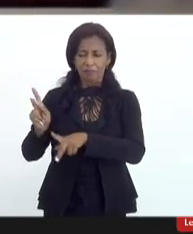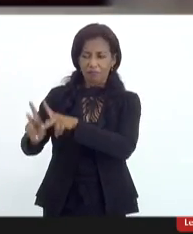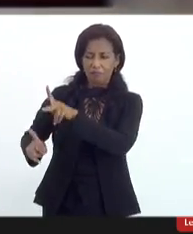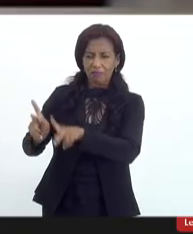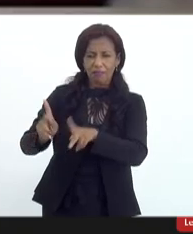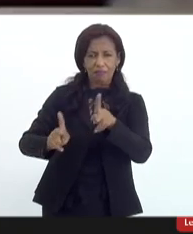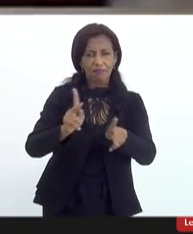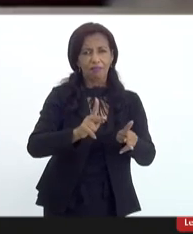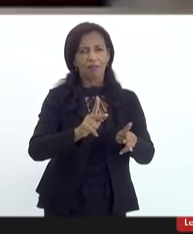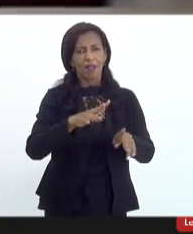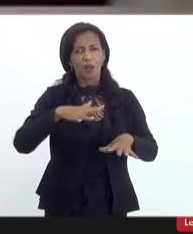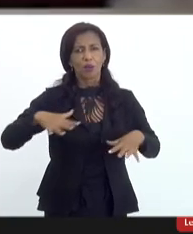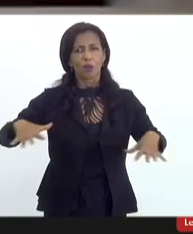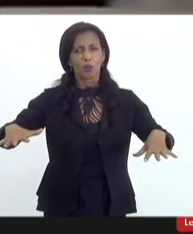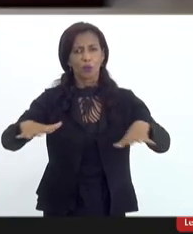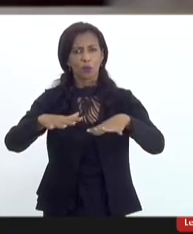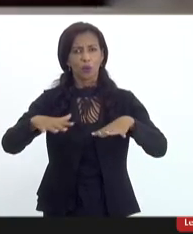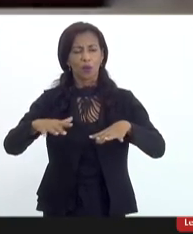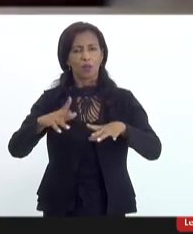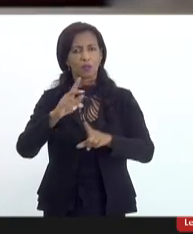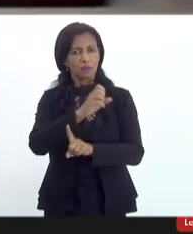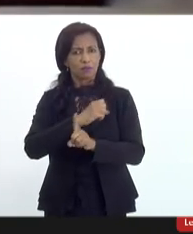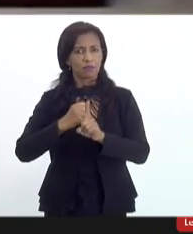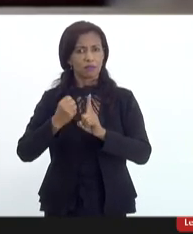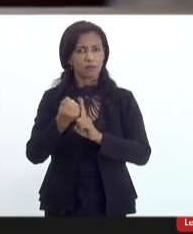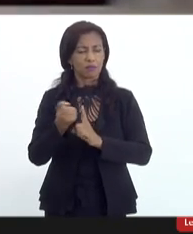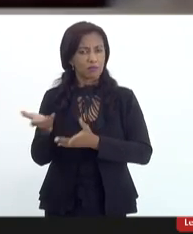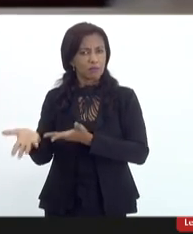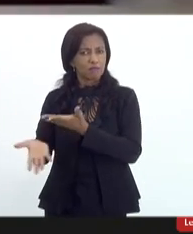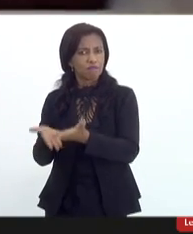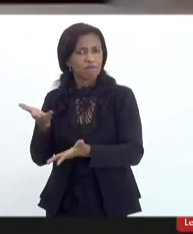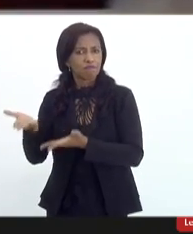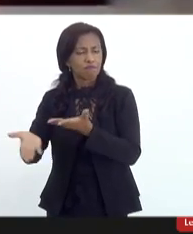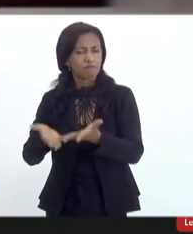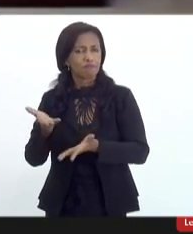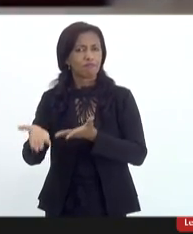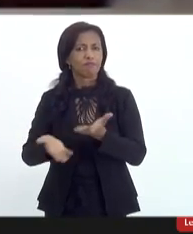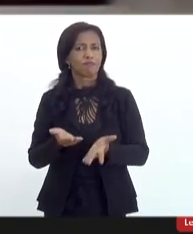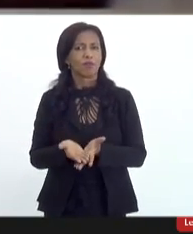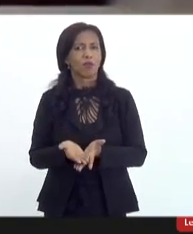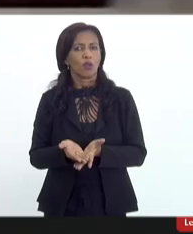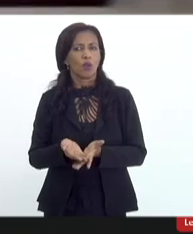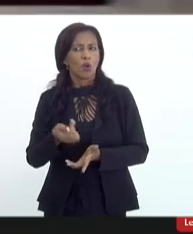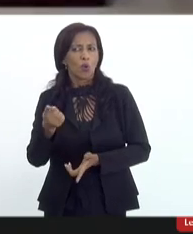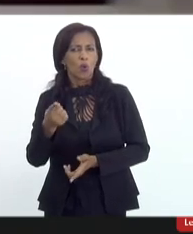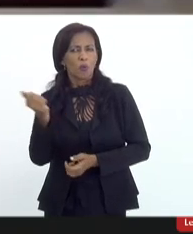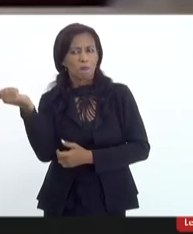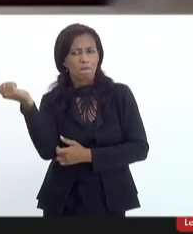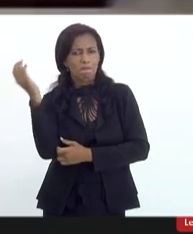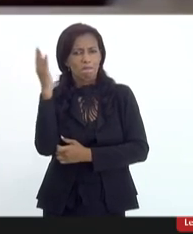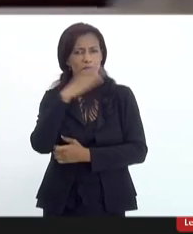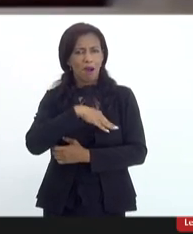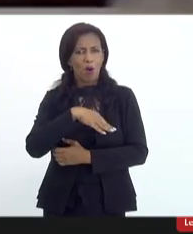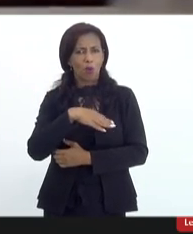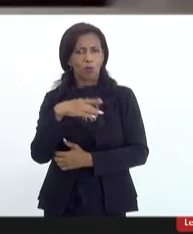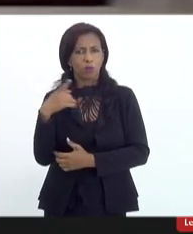populosas da sociedade, que passou a ser tratado institucionalmente como um mal a ser combatido.